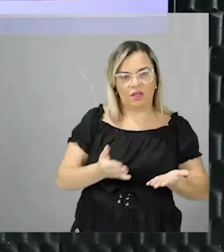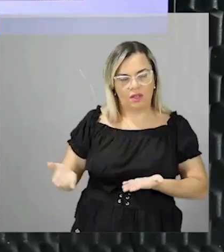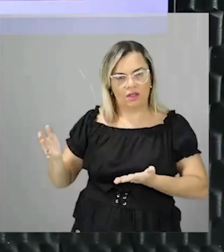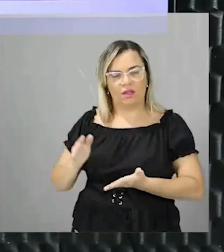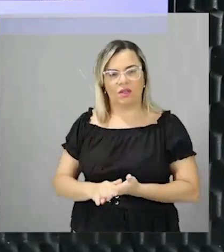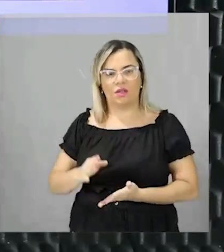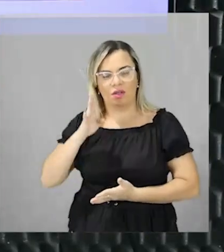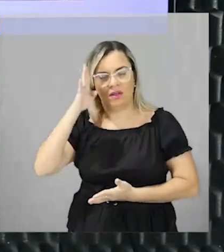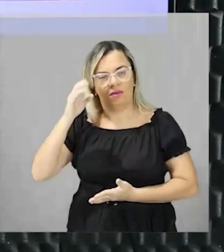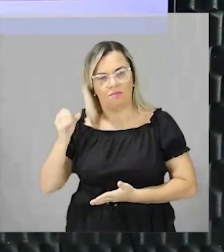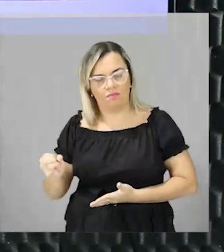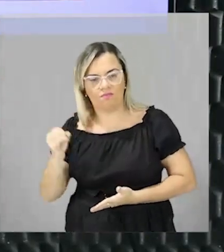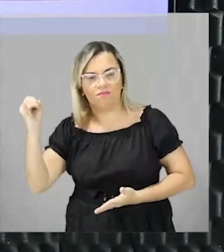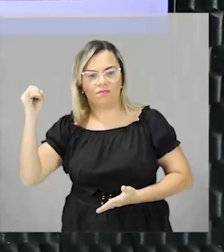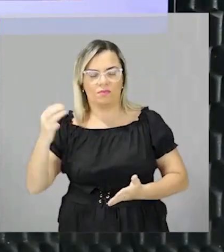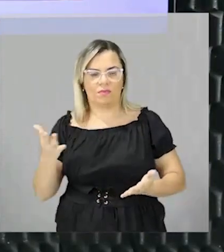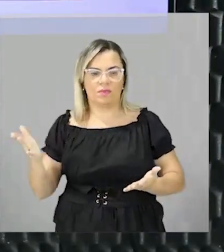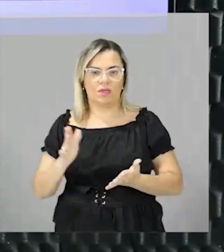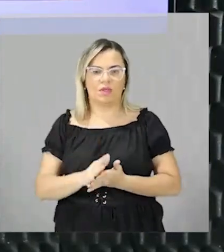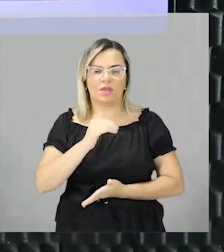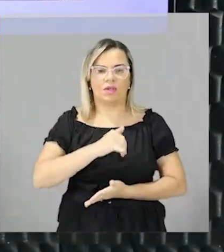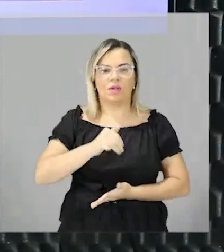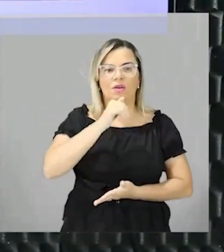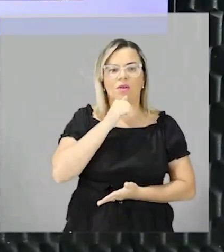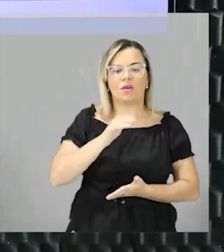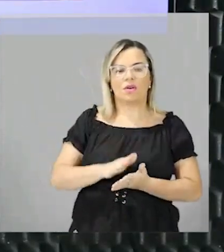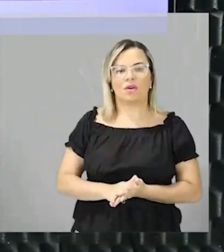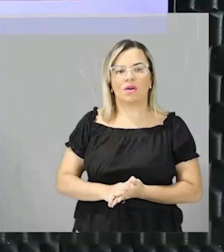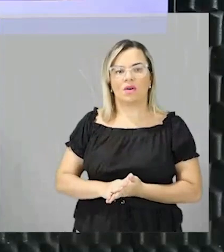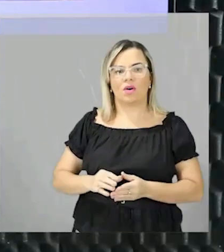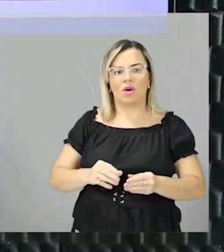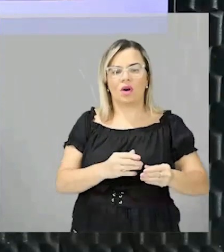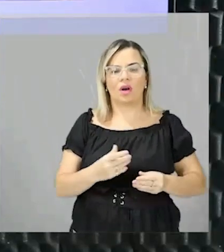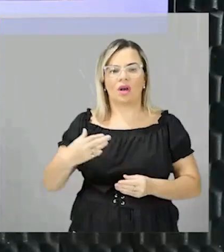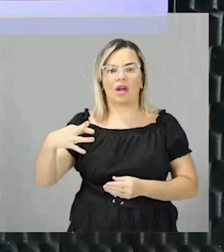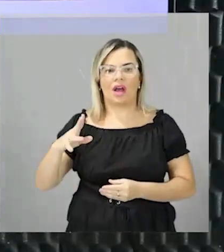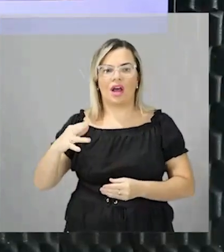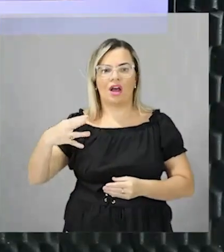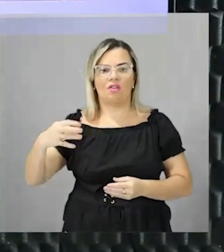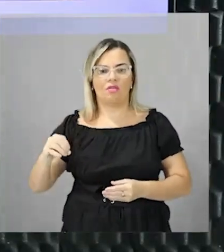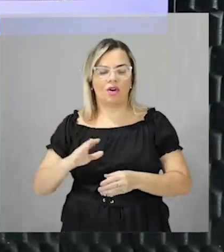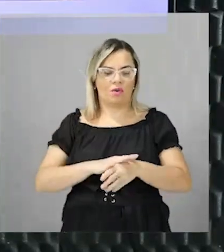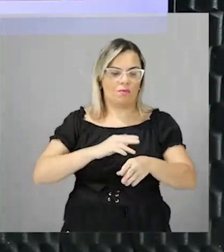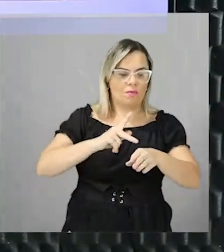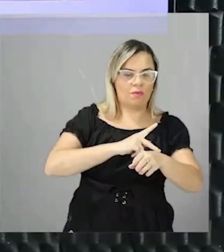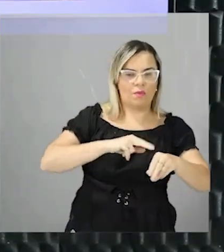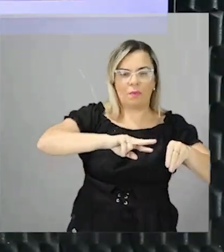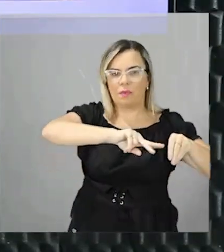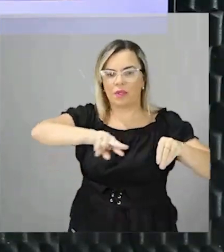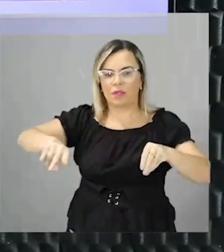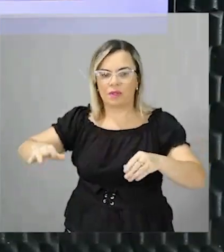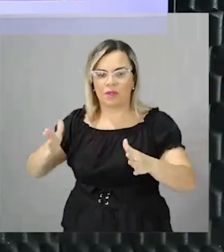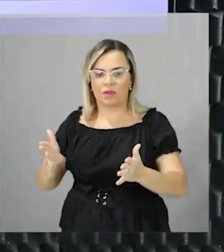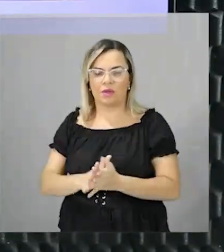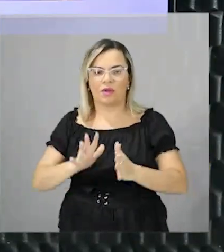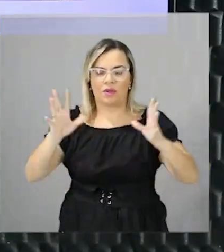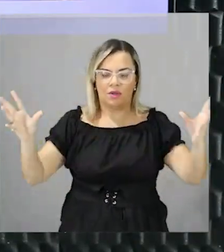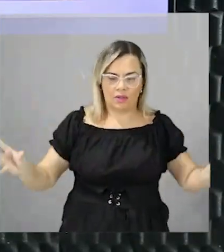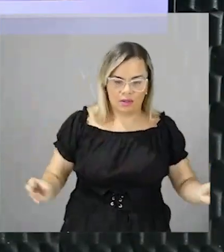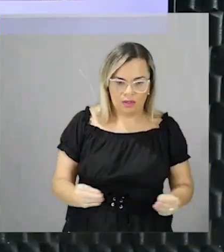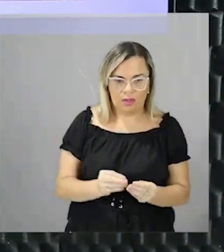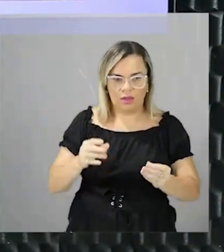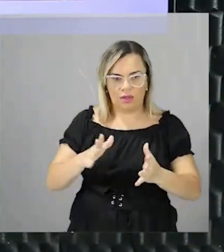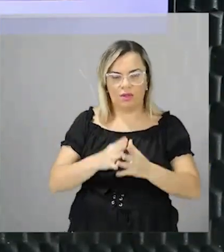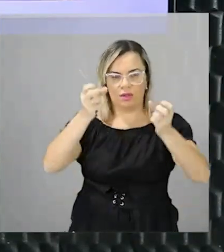orgânicas. Como, por exemplo, aí posso te citar o carvão mineral. Belezinha? Então, galera, só para te finalizar essa questão, eu estou falando bastante